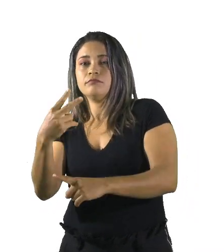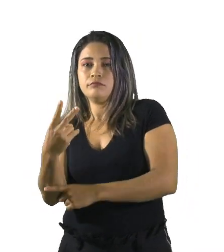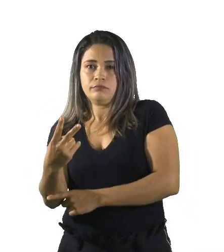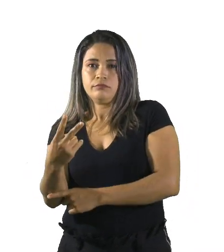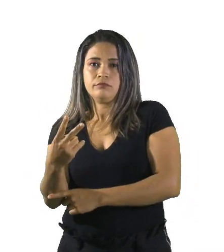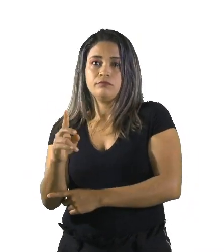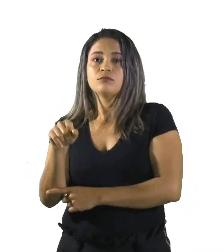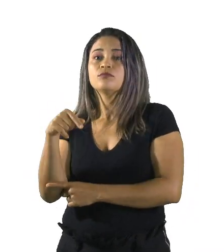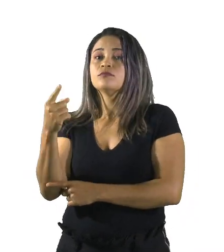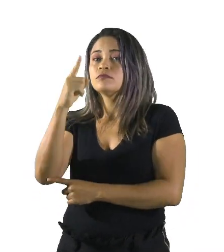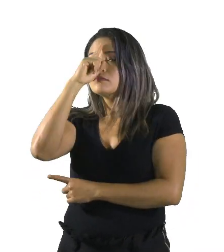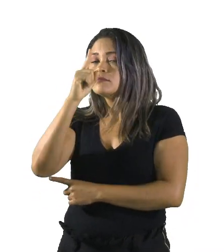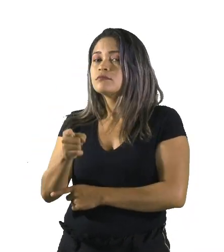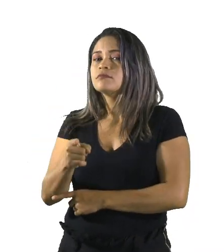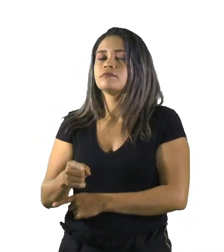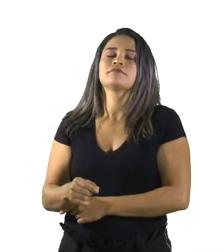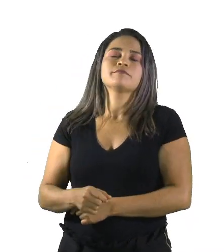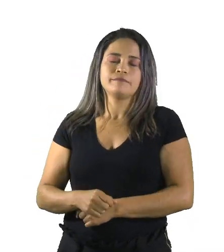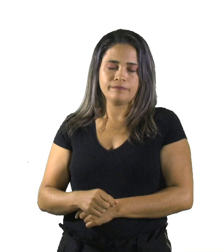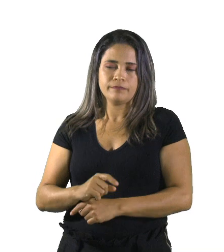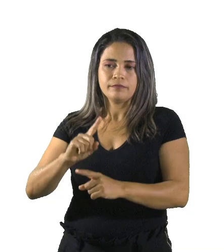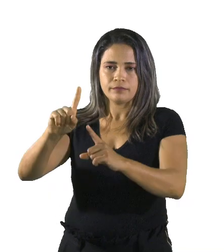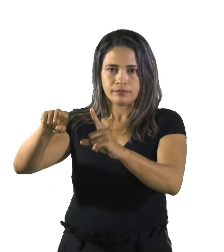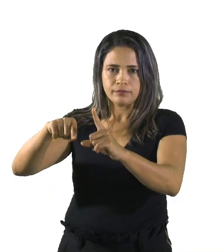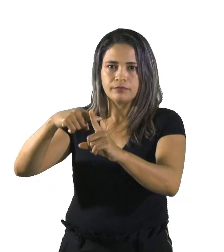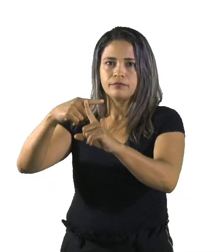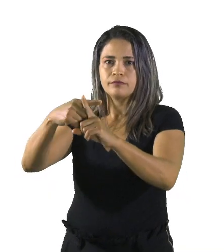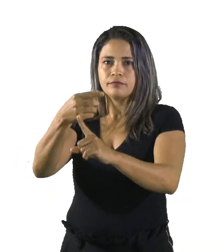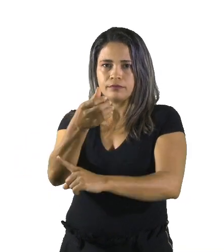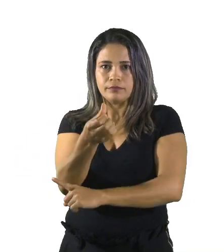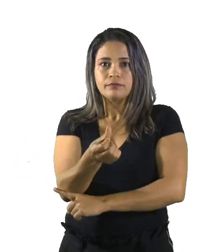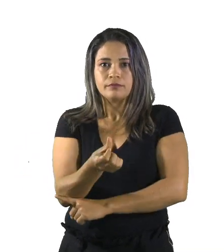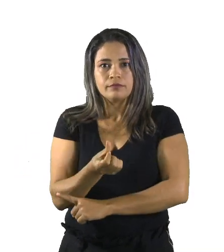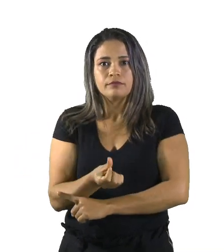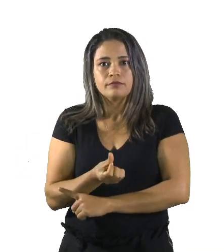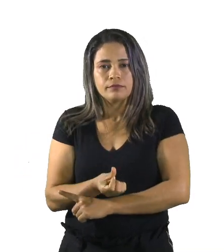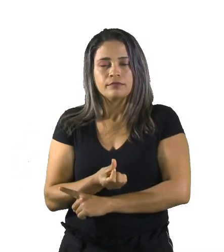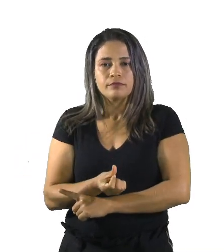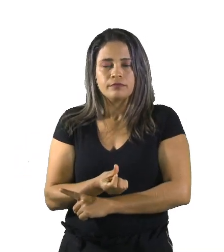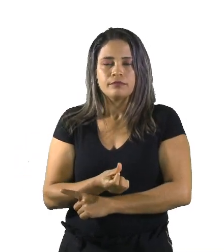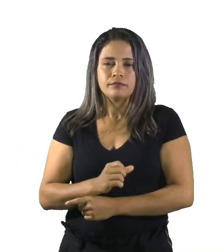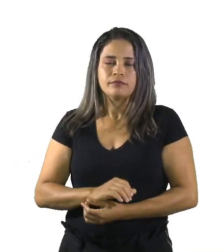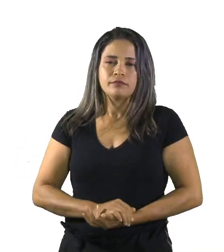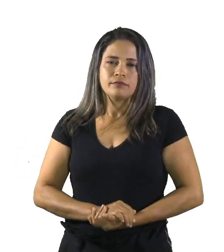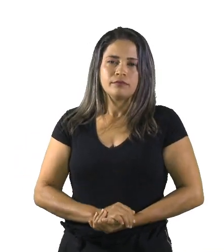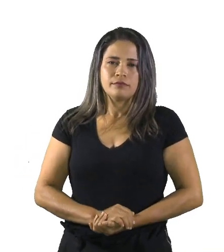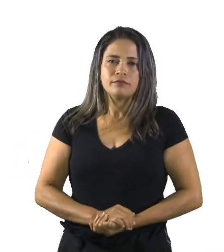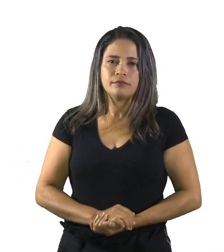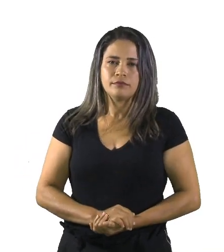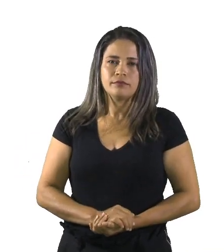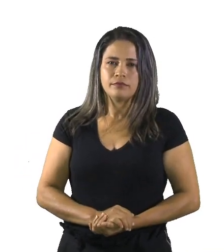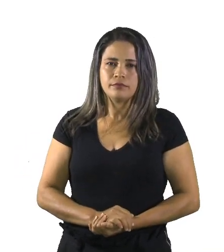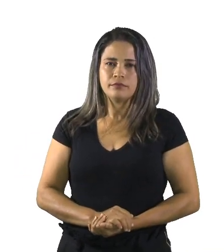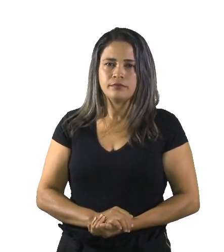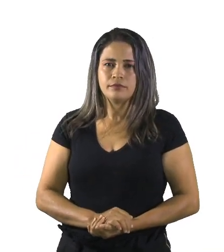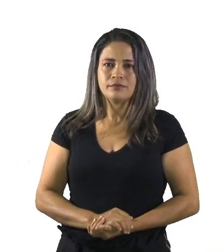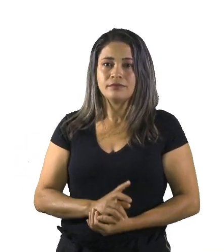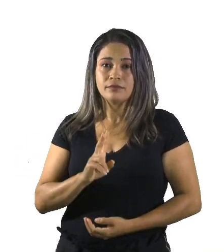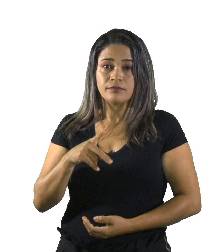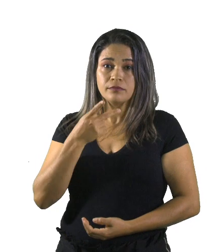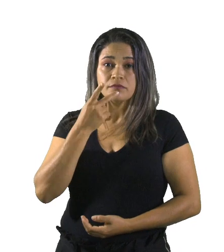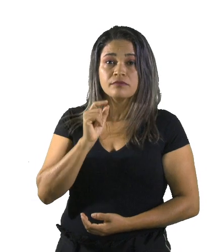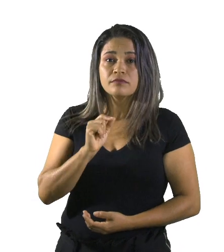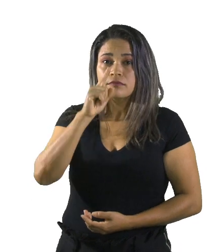Adicione 6 unidades, não foi isso? Então aqui, ó, adicione 6 unidades. Depois o que eu